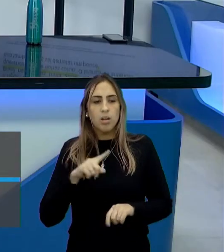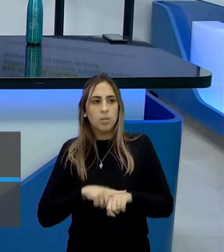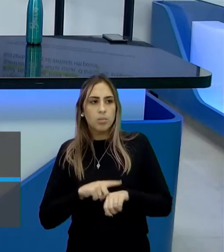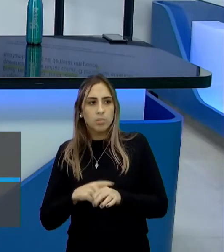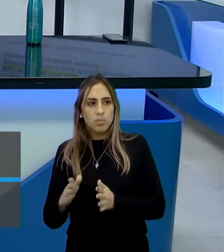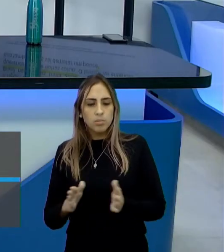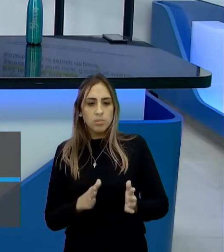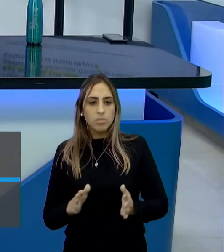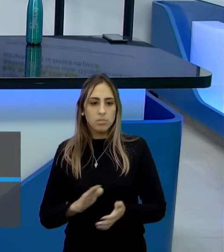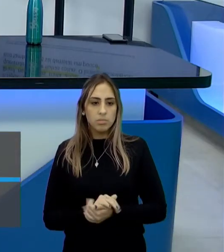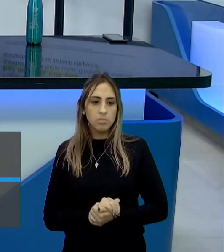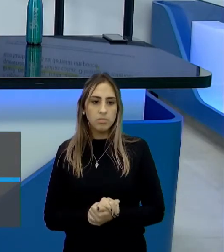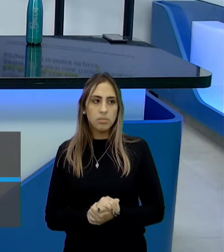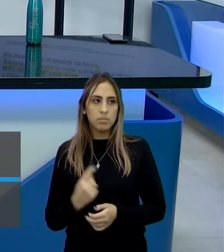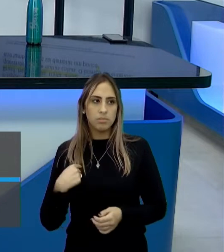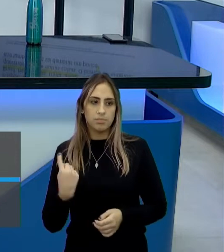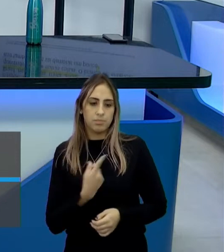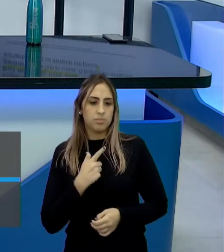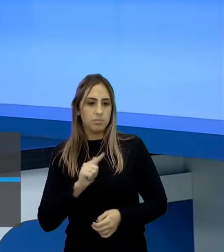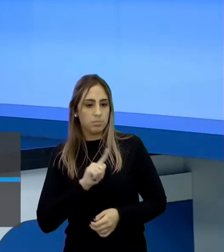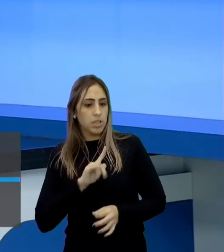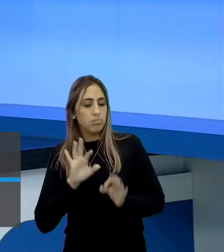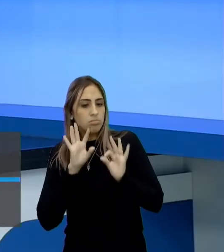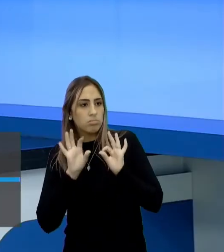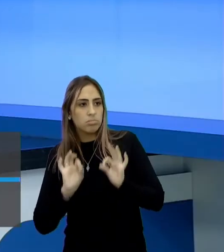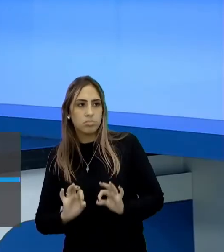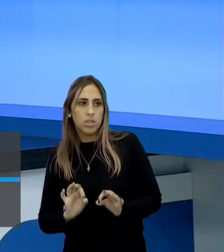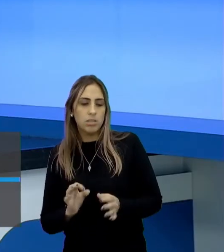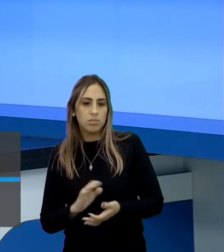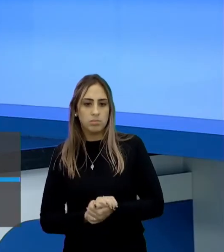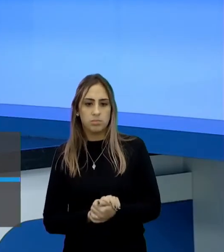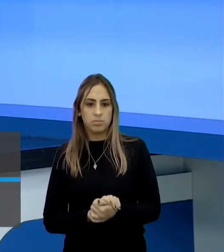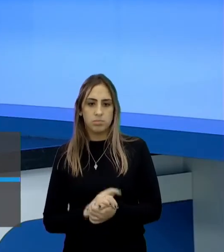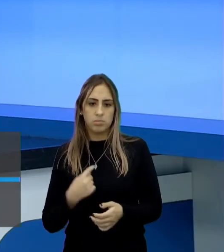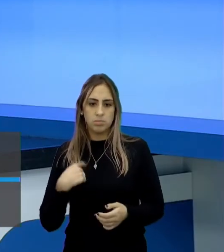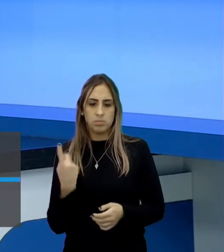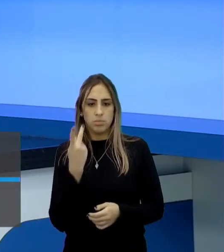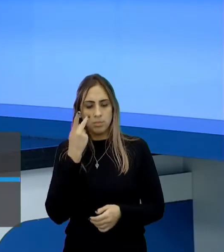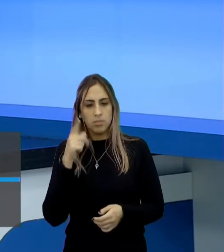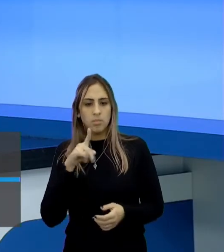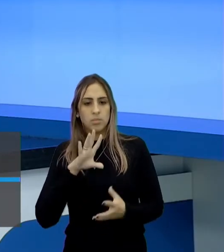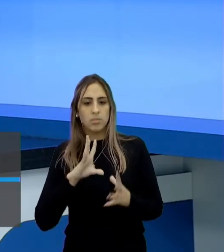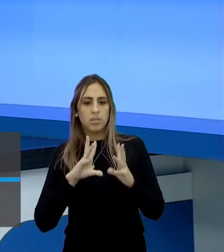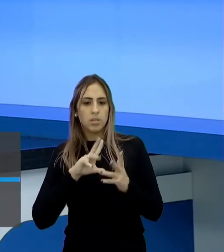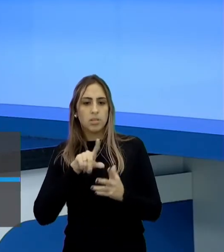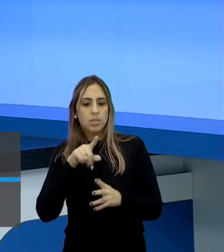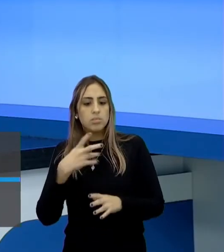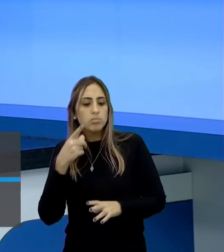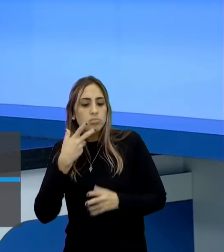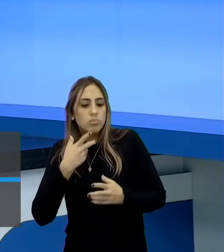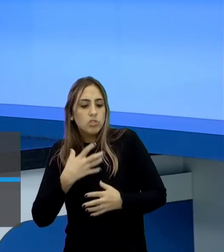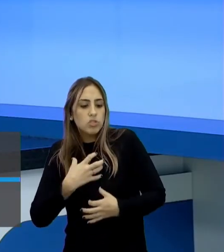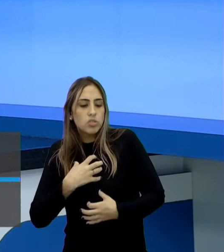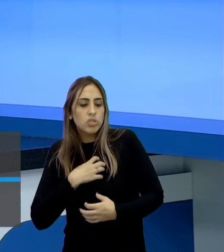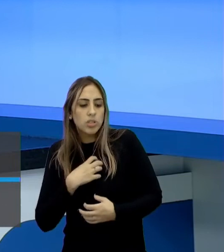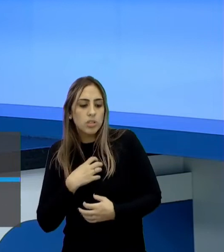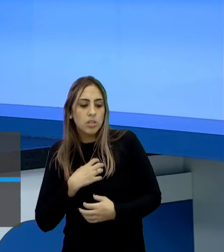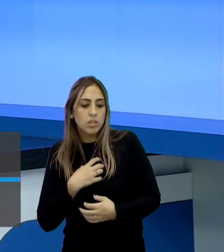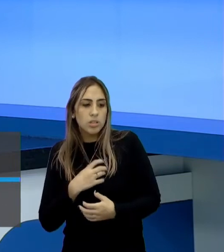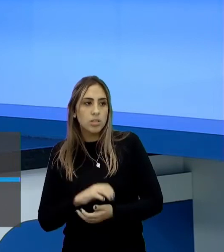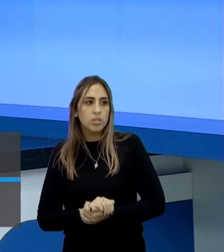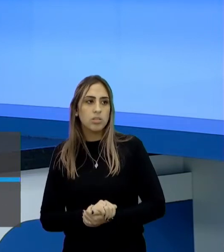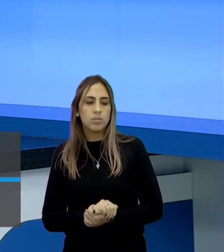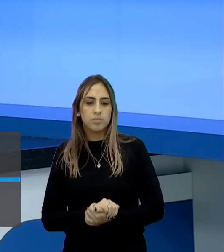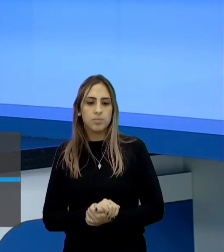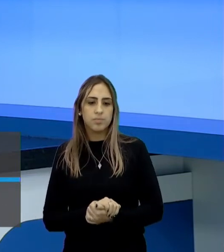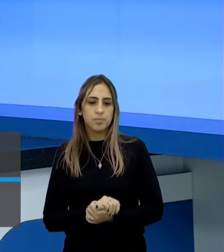foi? Que não, a gente tem certeza que não é comum para esse grupo esse tipo de vocabulário,